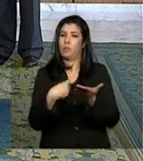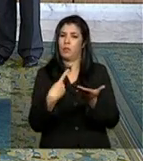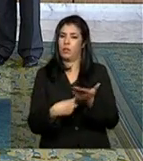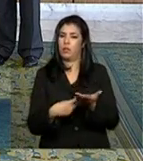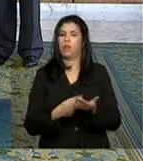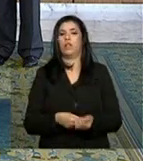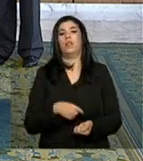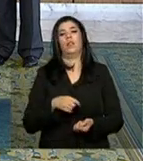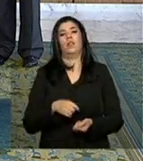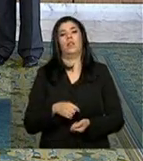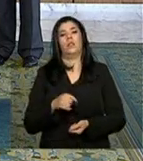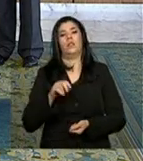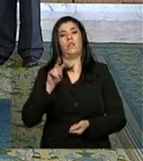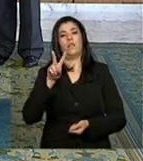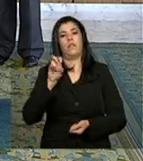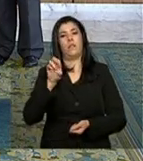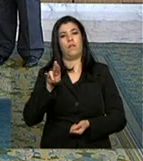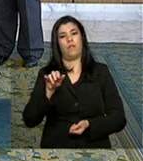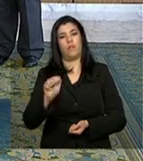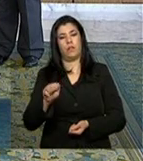Viena.